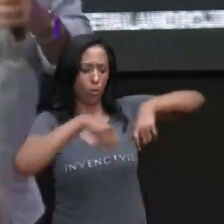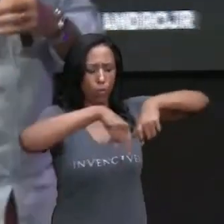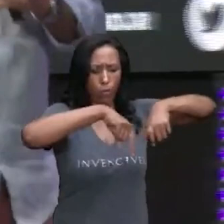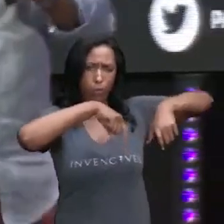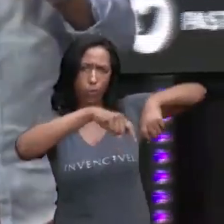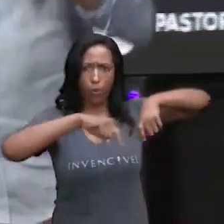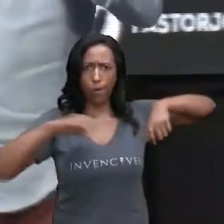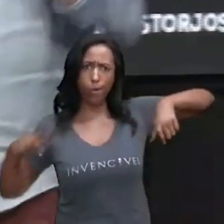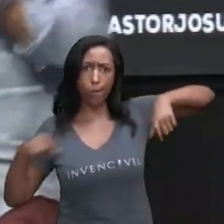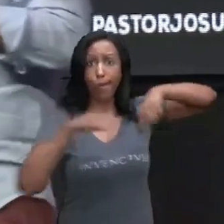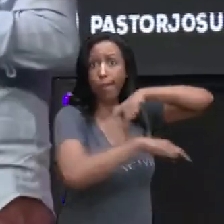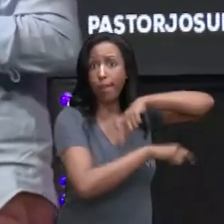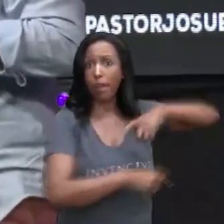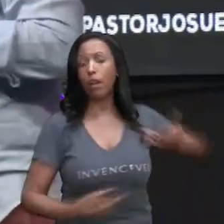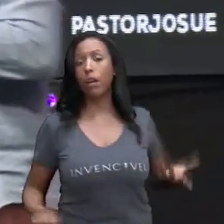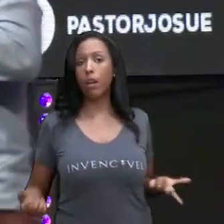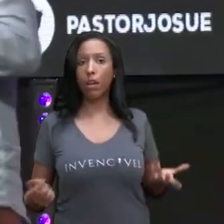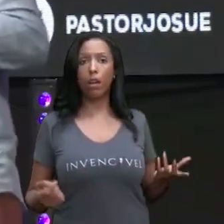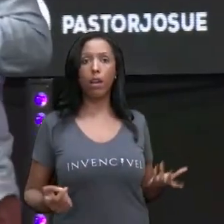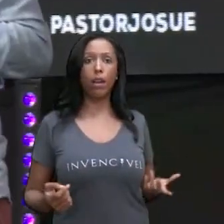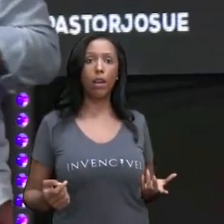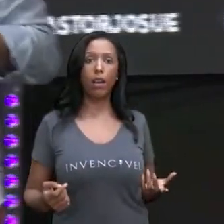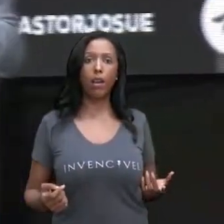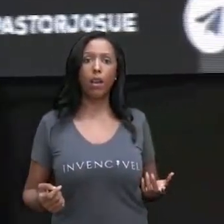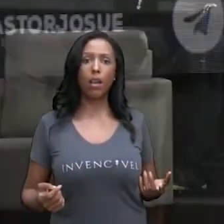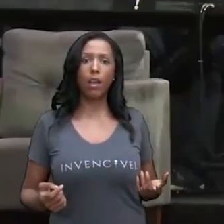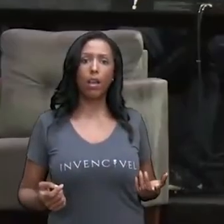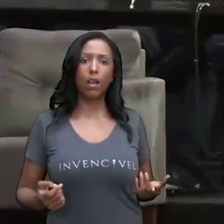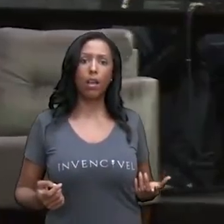cavadinha, agora estou até me vendo, olha.